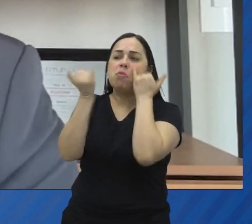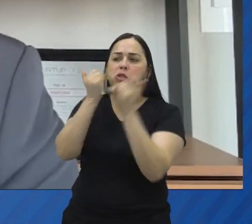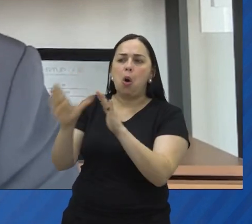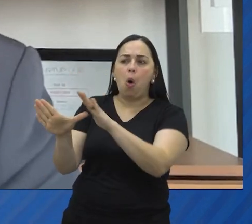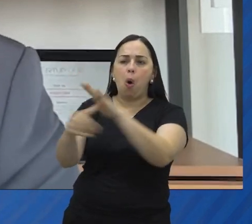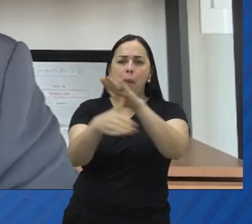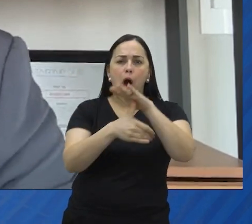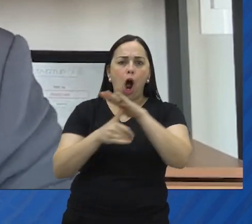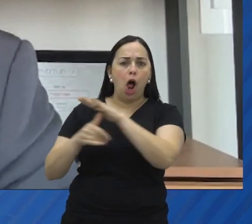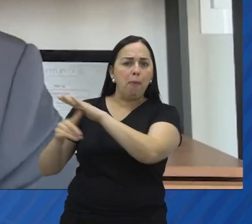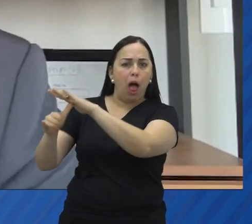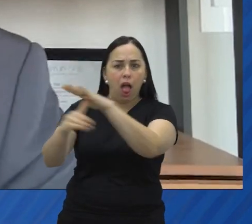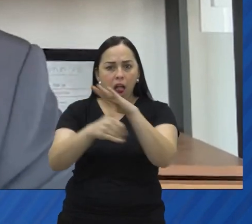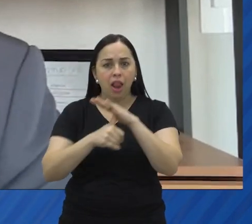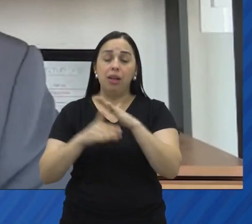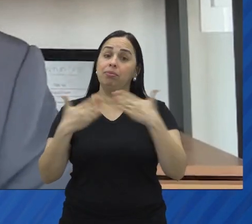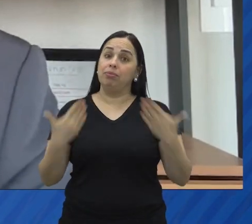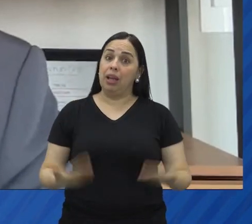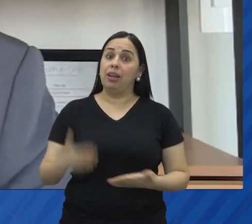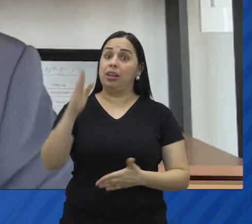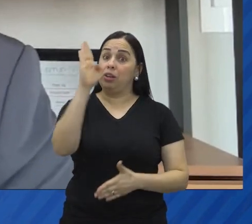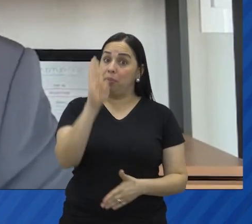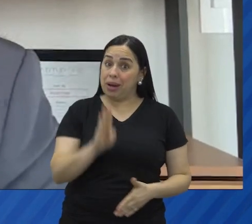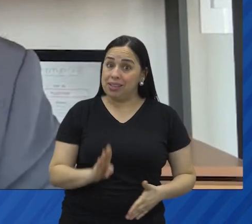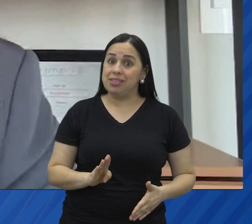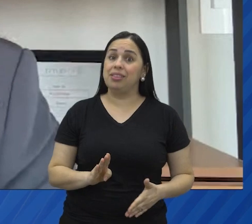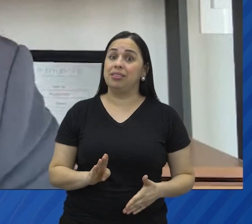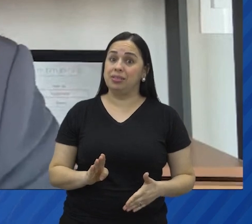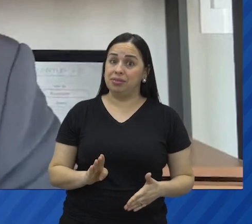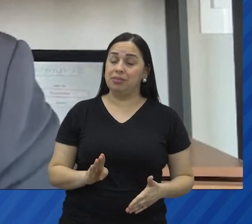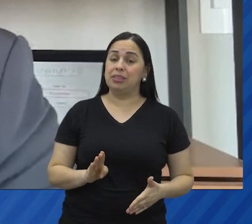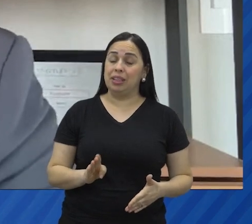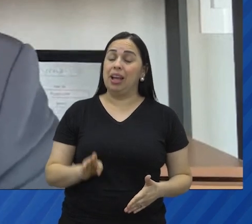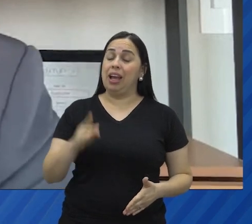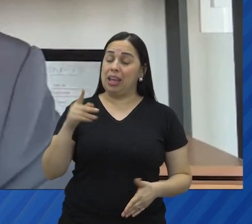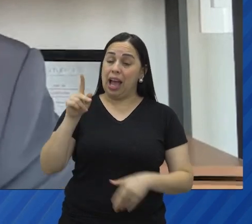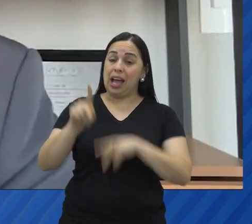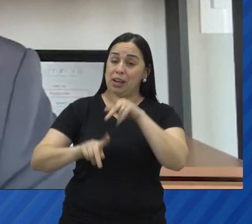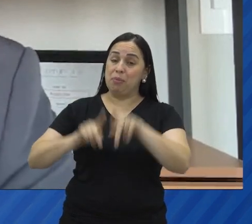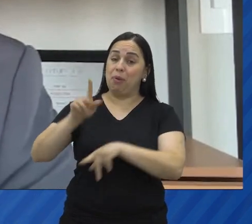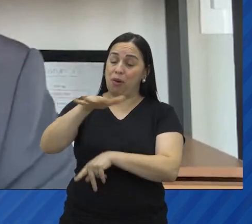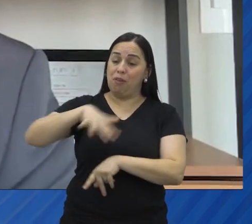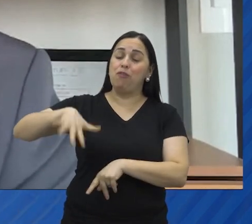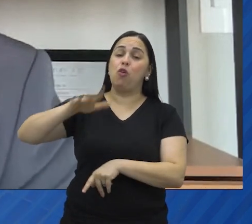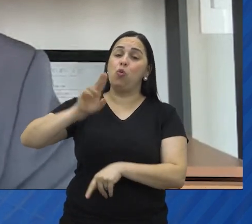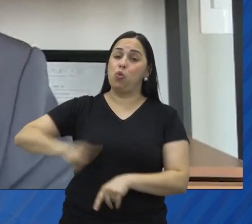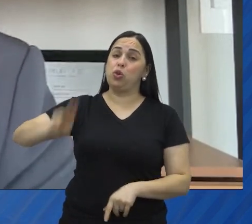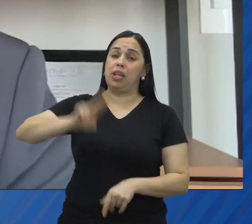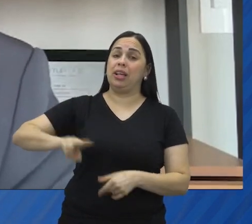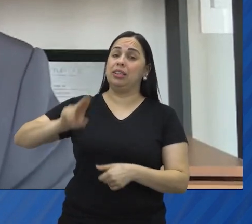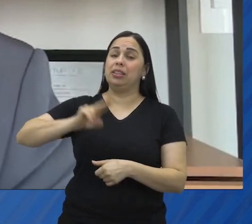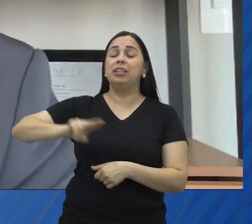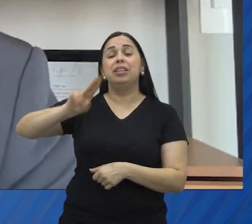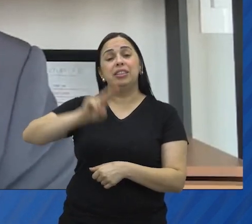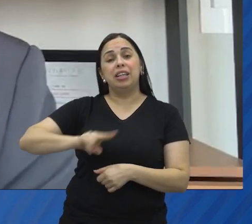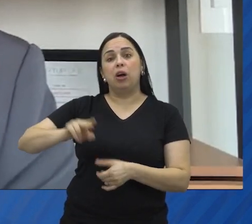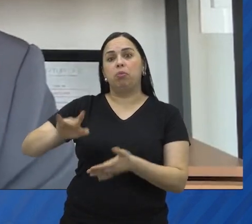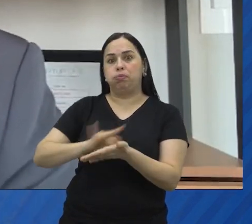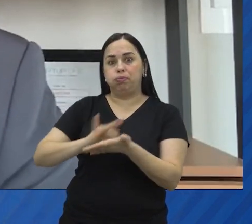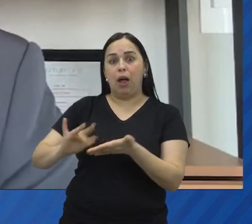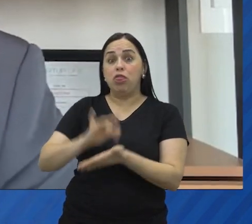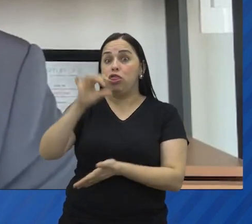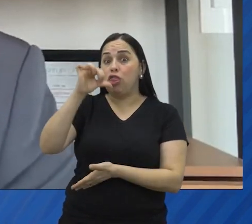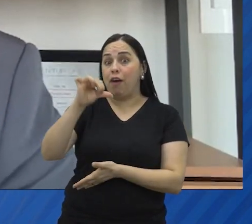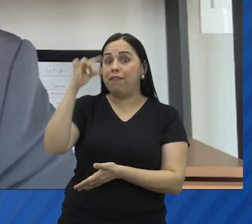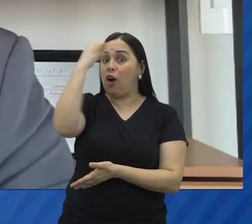nossos cartões. Afinal, o Brasil é um dos países que fica mais conectados à internet. Em média, 9